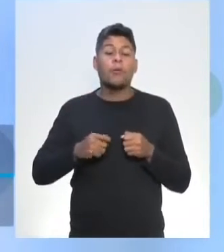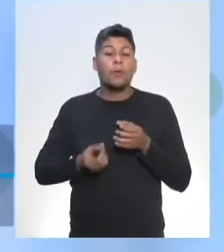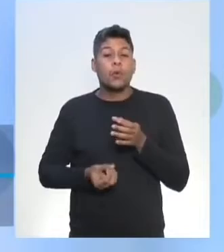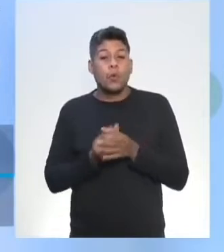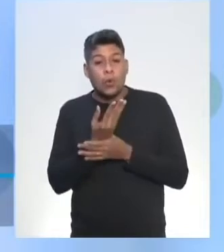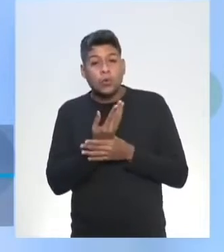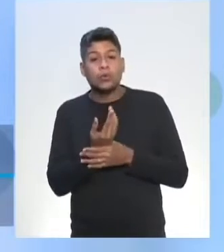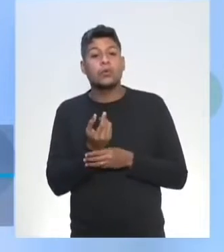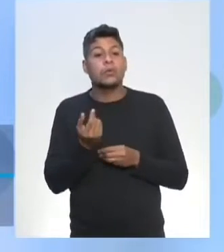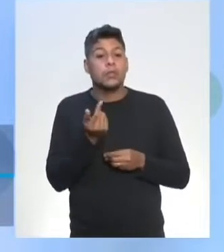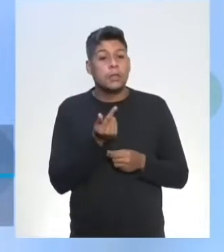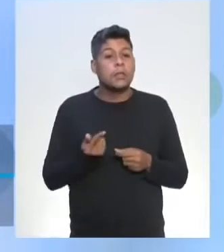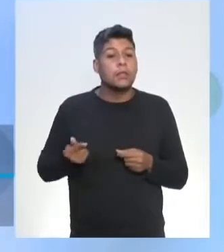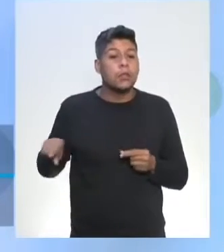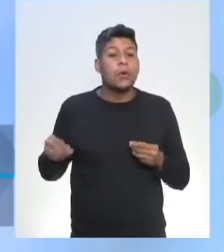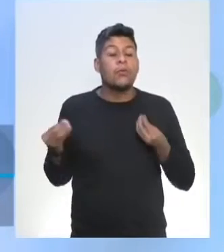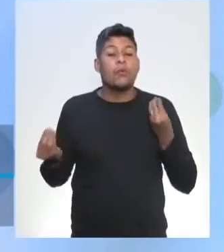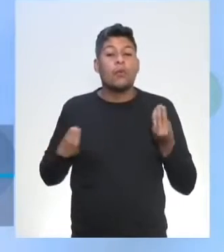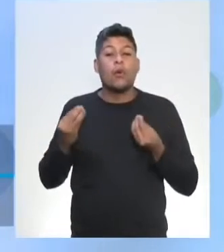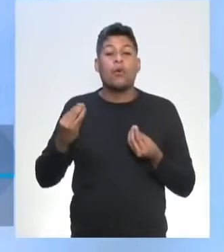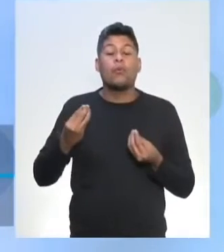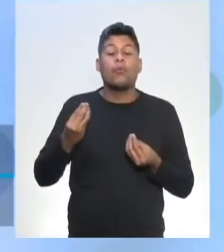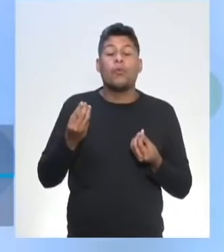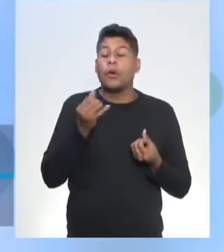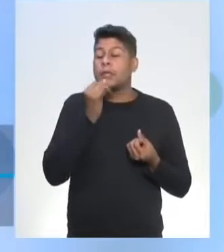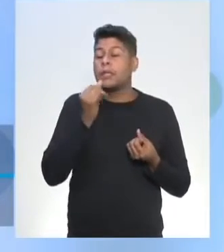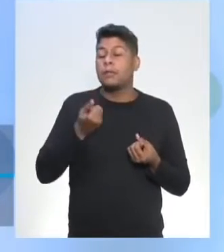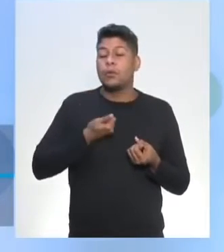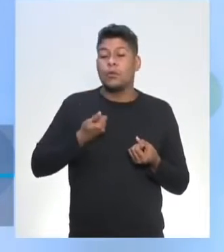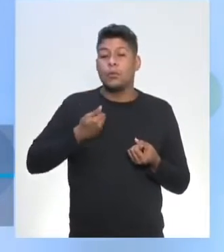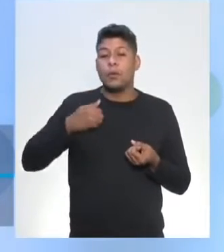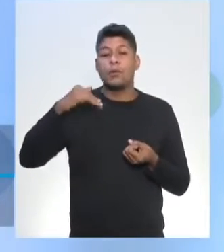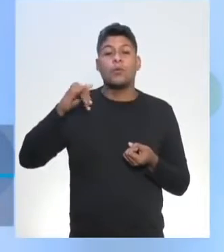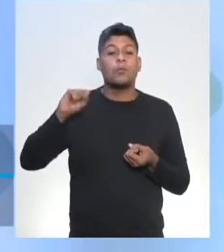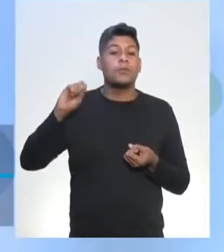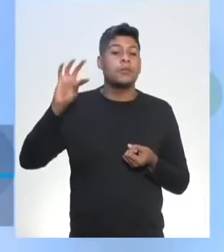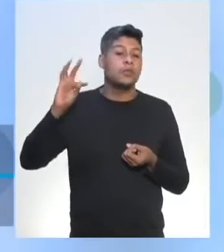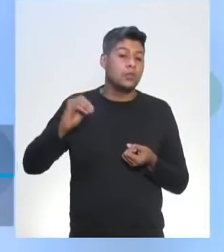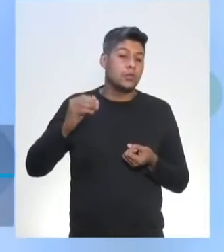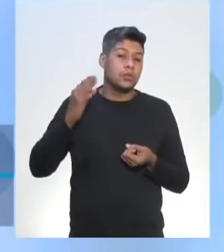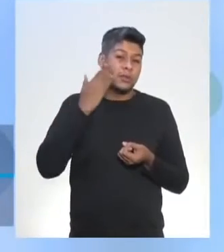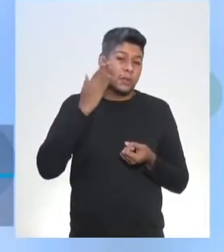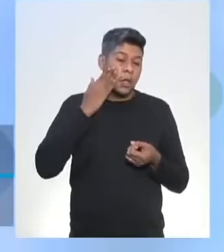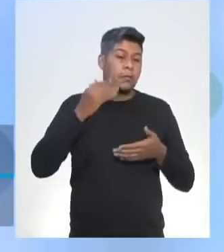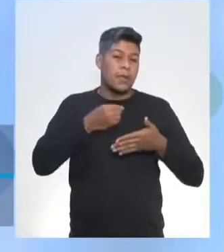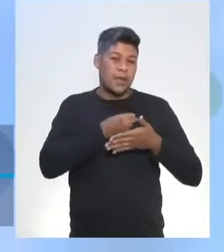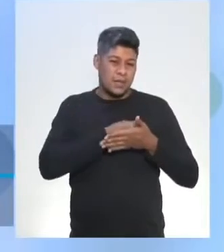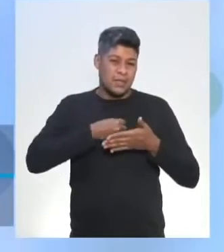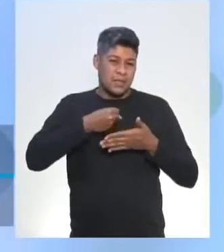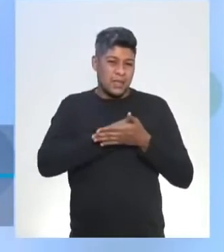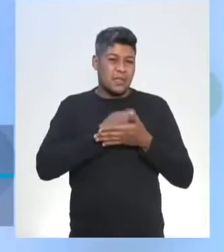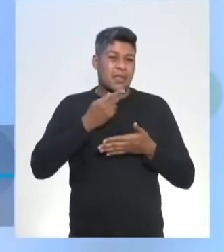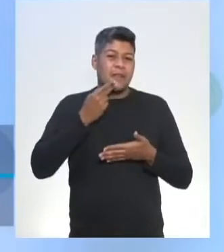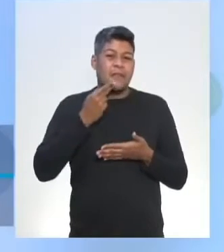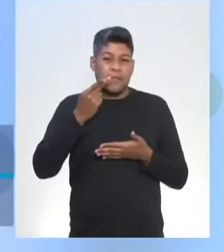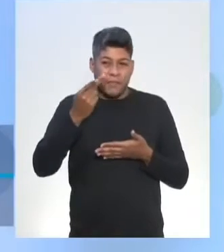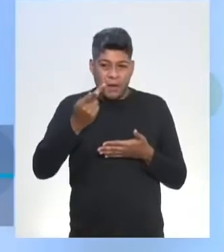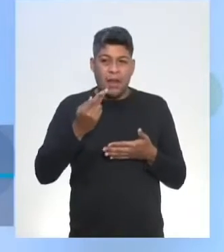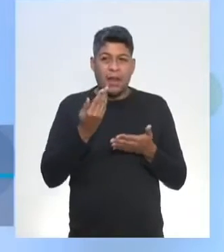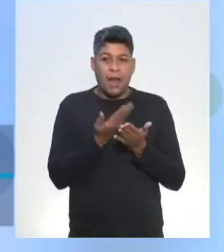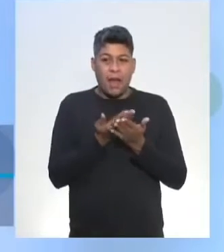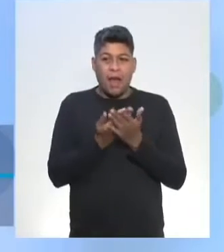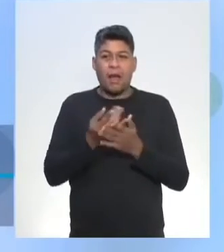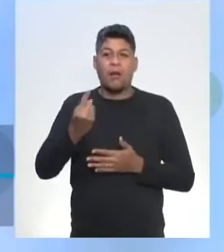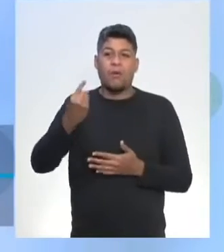reconstruir essa fração imprópria como o número misto muito comum por exemplo aqui receitas que foi o tema que a gente falou na aula